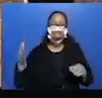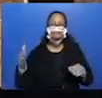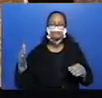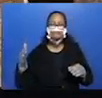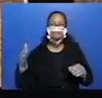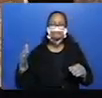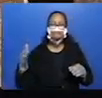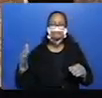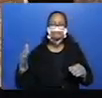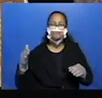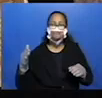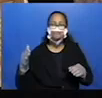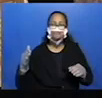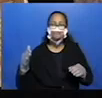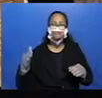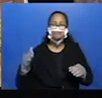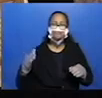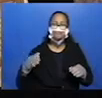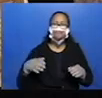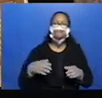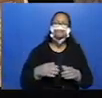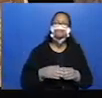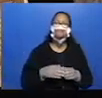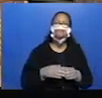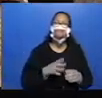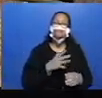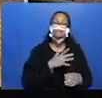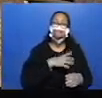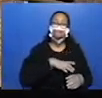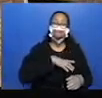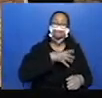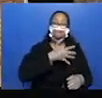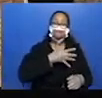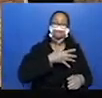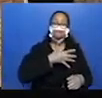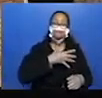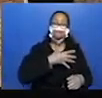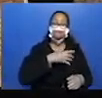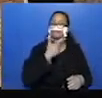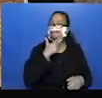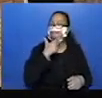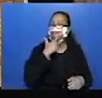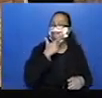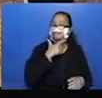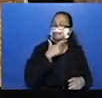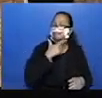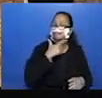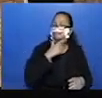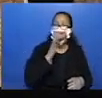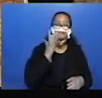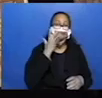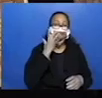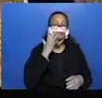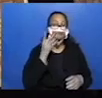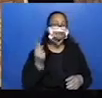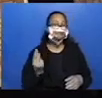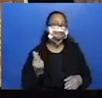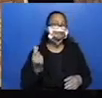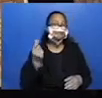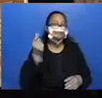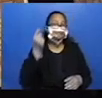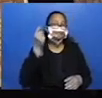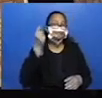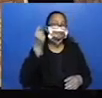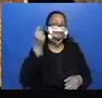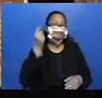Faraó corajoso, múmias engraçadas, tesouros valiosos,